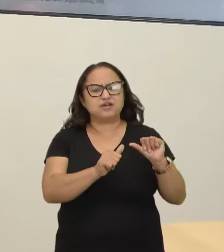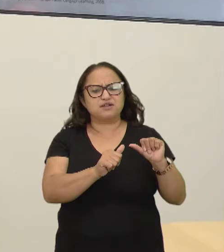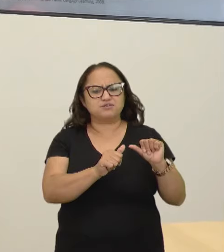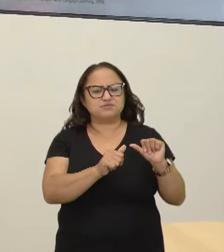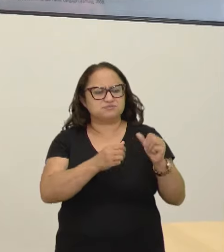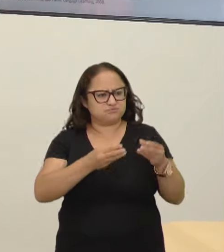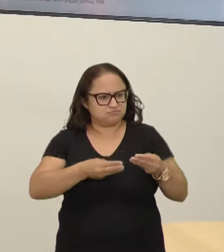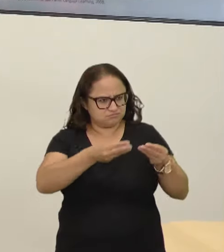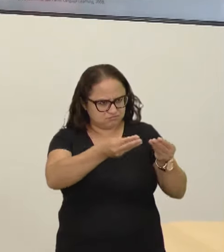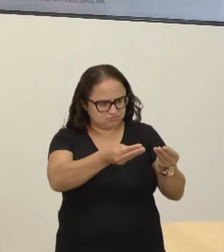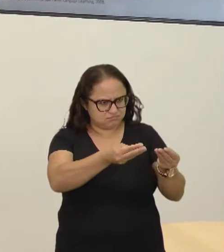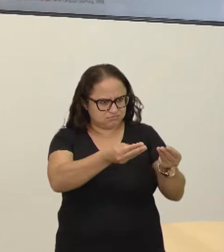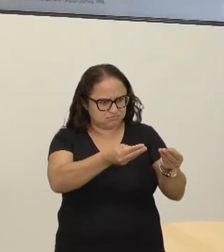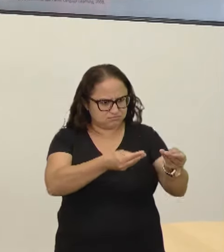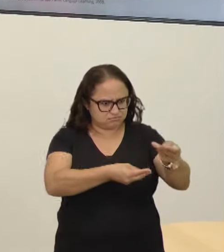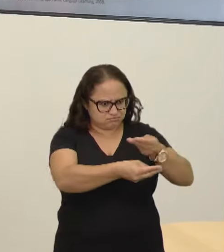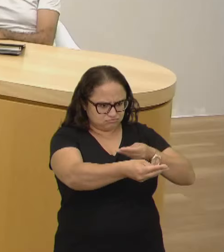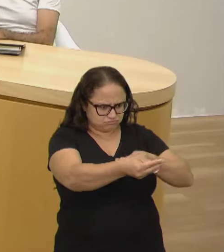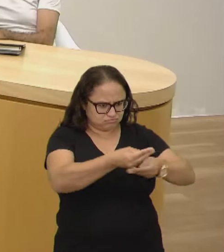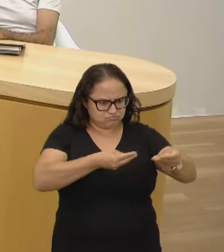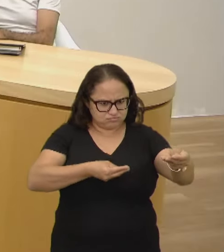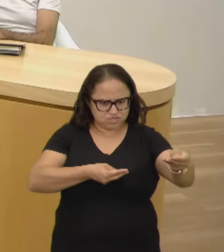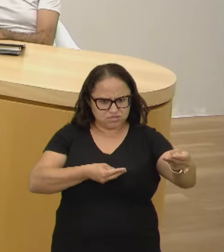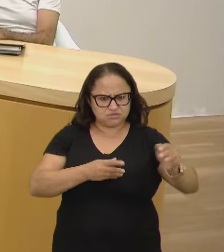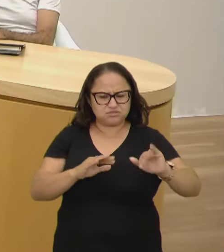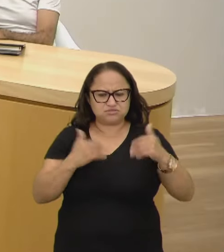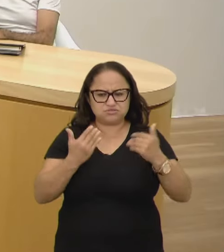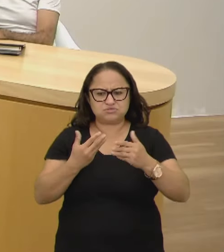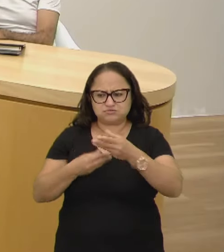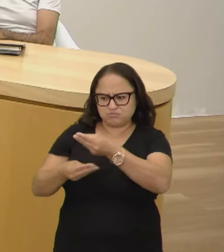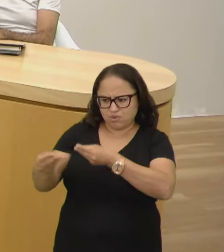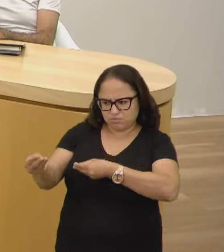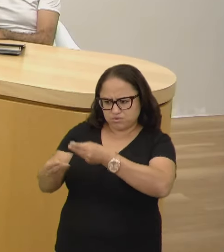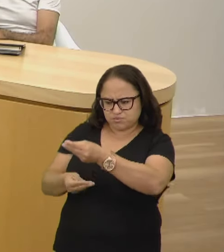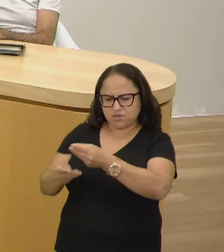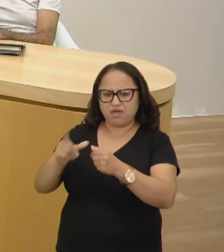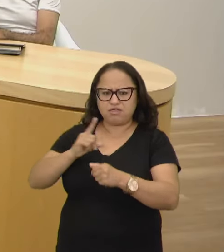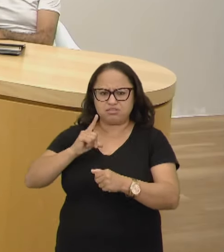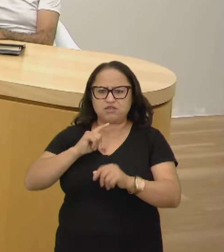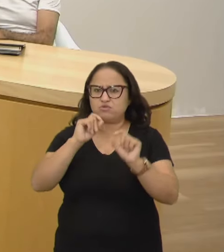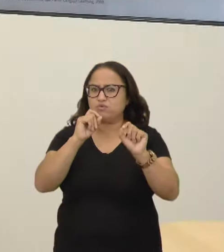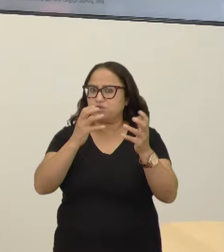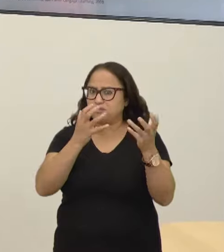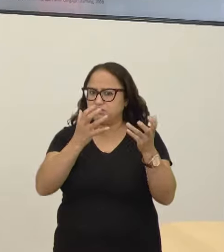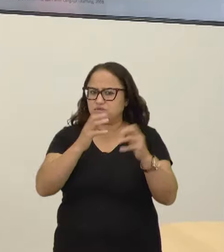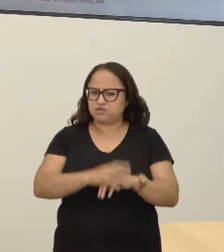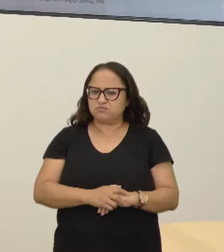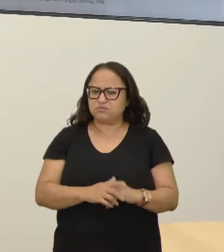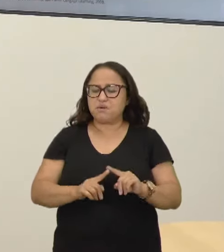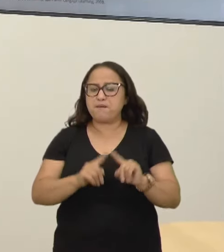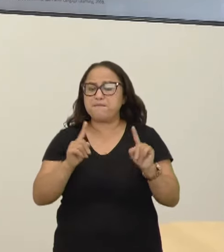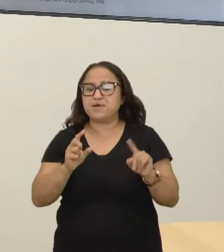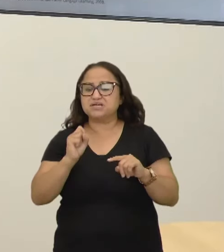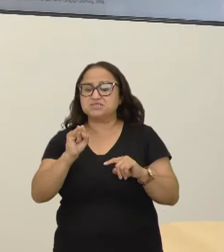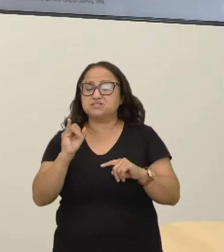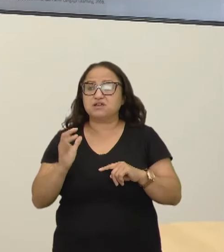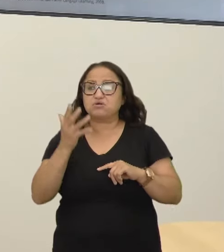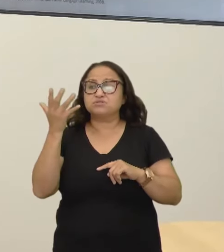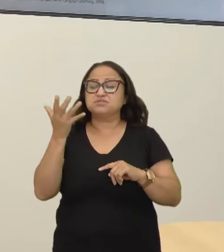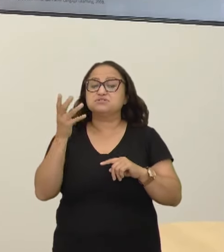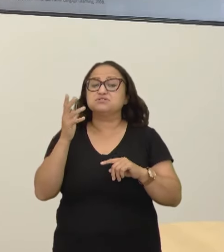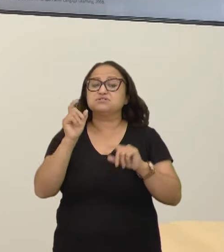bolinha? Porque aqui a gente fez trocas aqui e o professor Alcides estava interessado nos produtos que eu tinha. Só que se acontecesse o